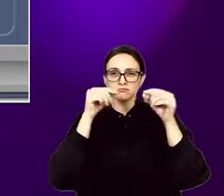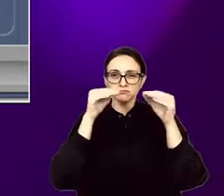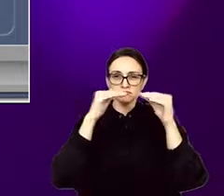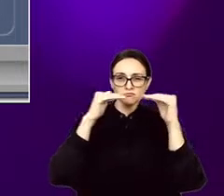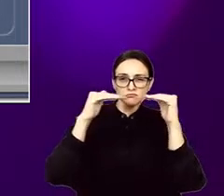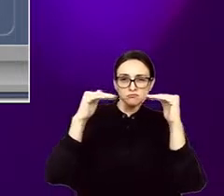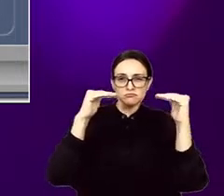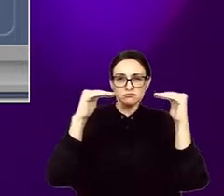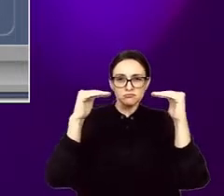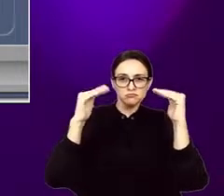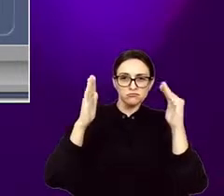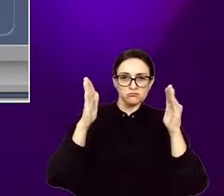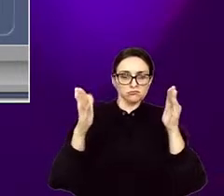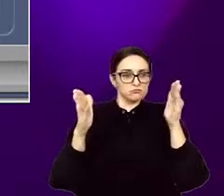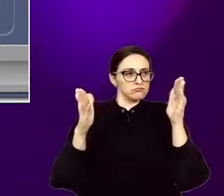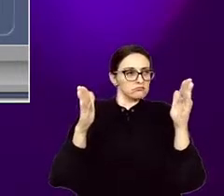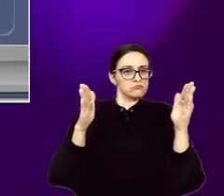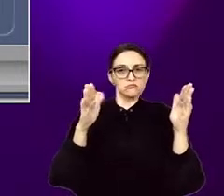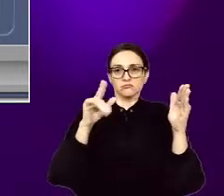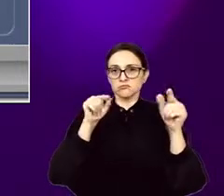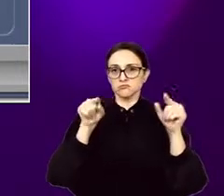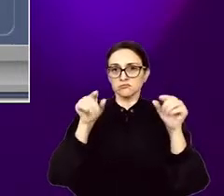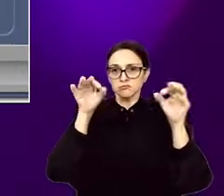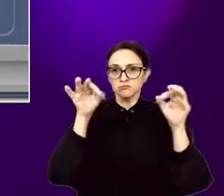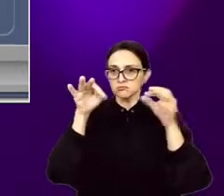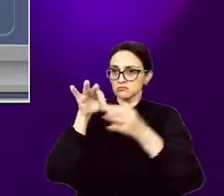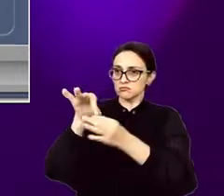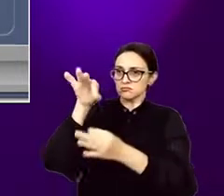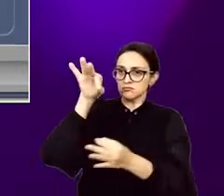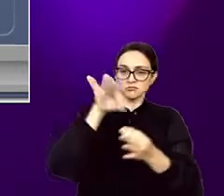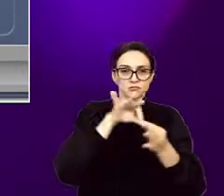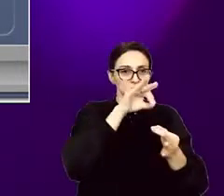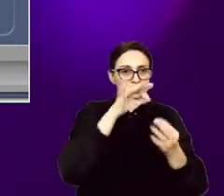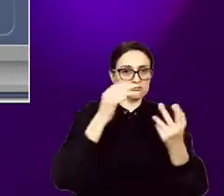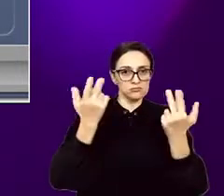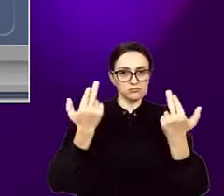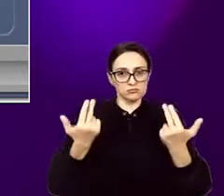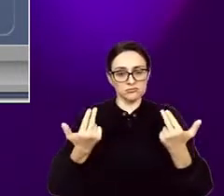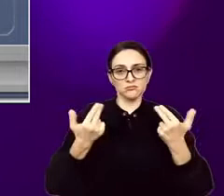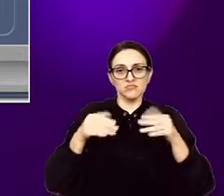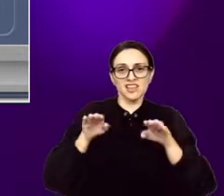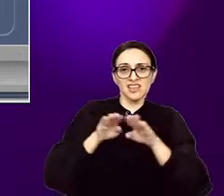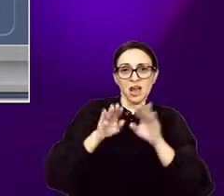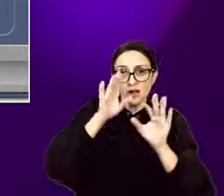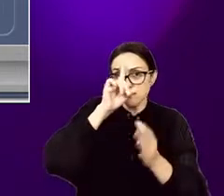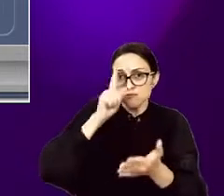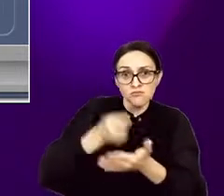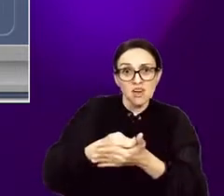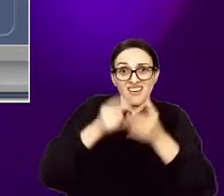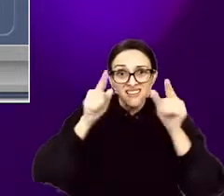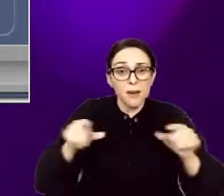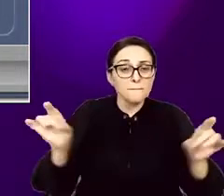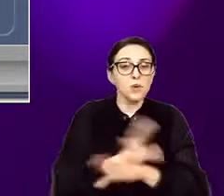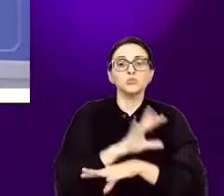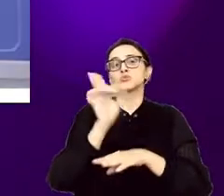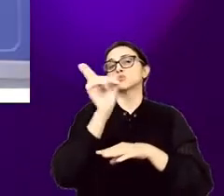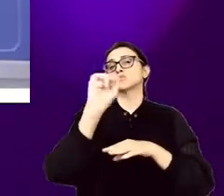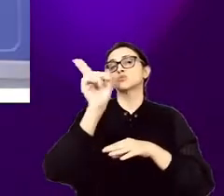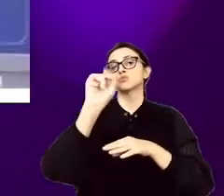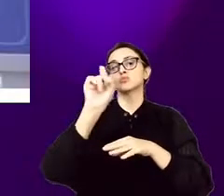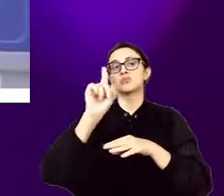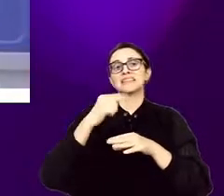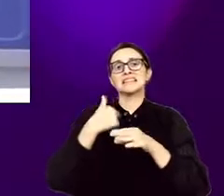offset como no comprimento do membro. Mas esse é o definitivo que a gente vai ter? Não. A gente vai ter